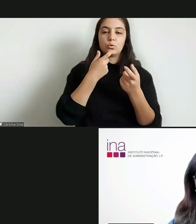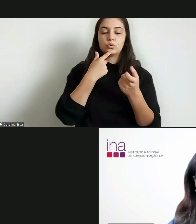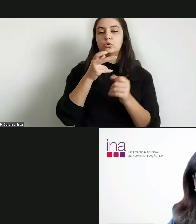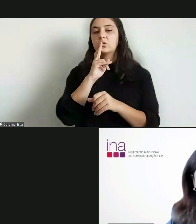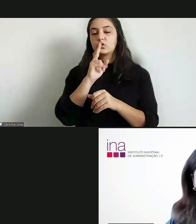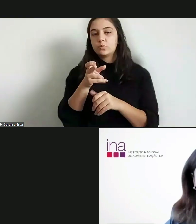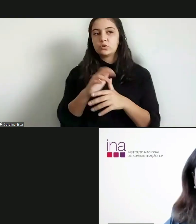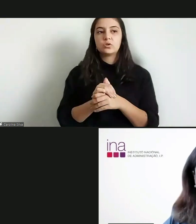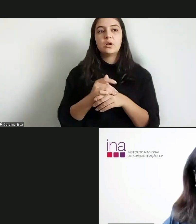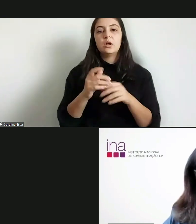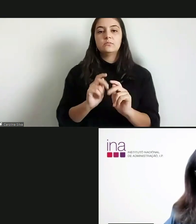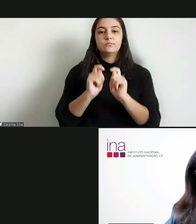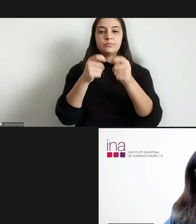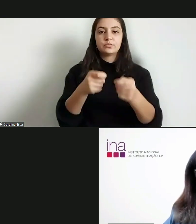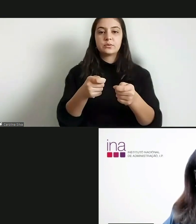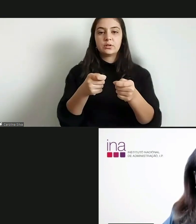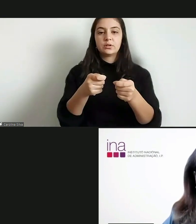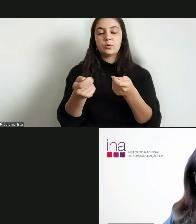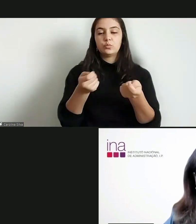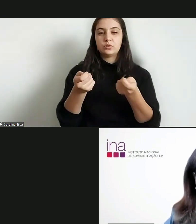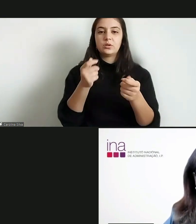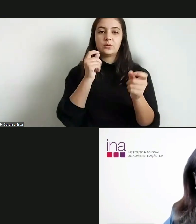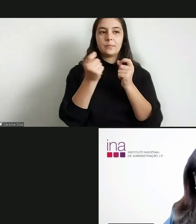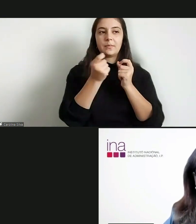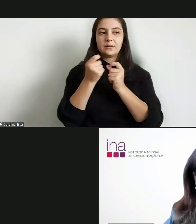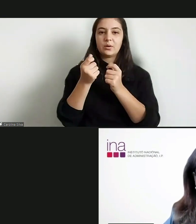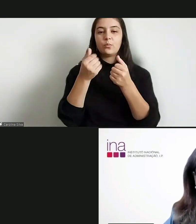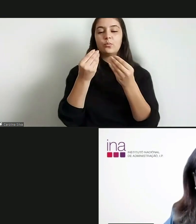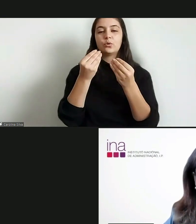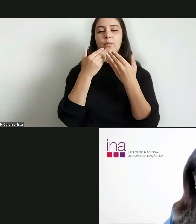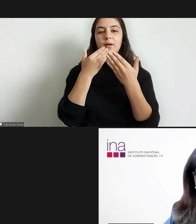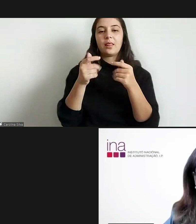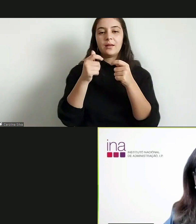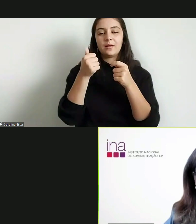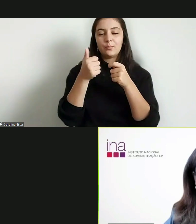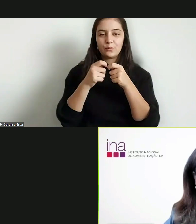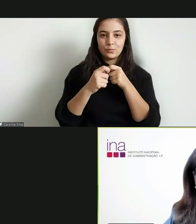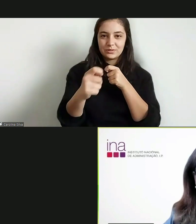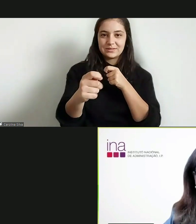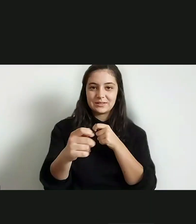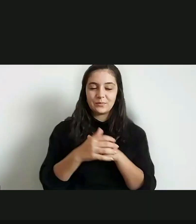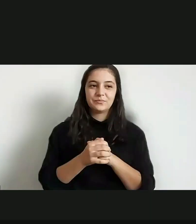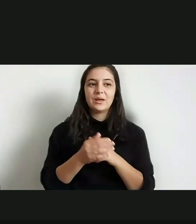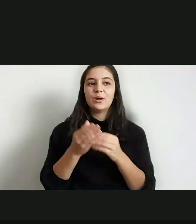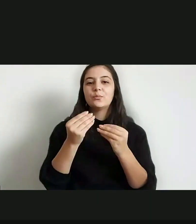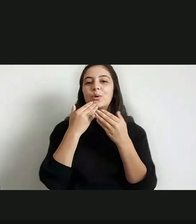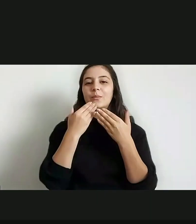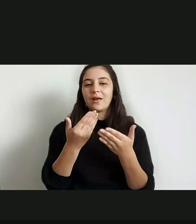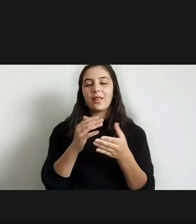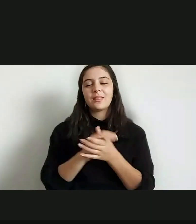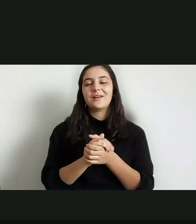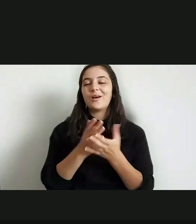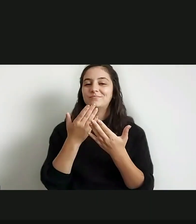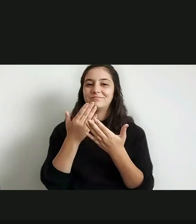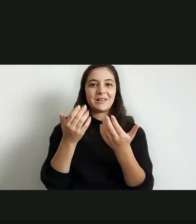debate, Sofia Crisóstomo. Muito obrigada e boa sessão. Muito obrigada, Manuela. Bom dia a todos e a